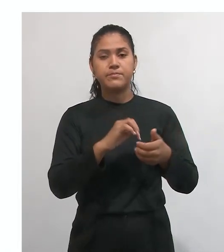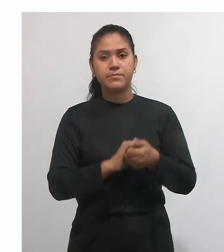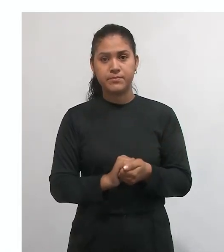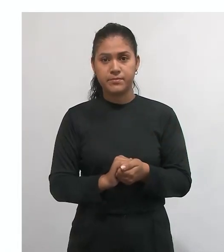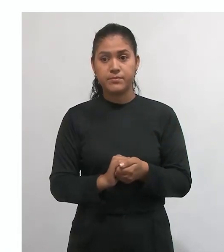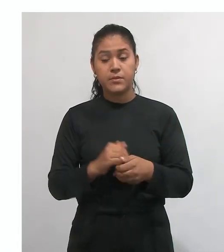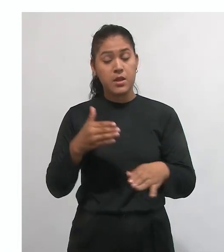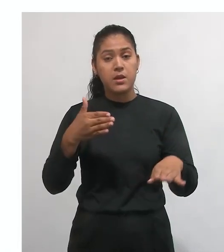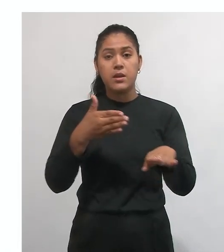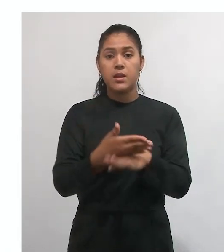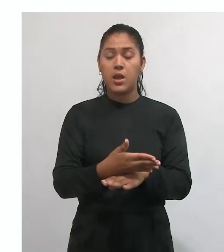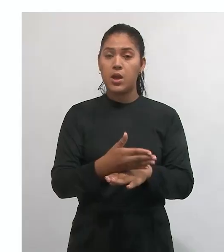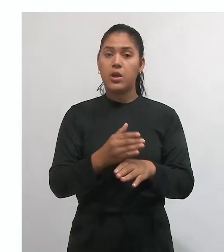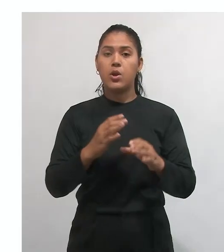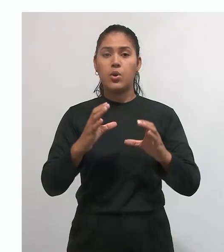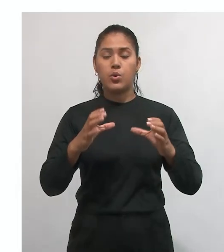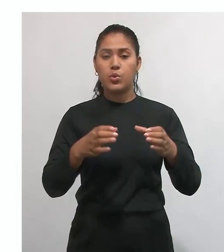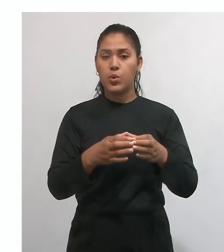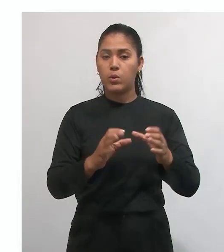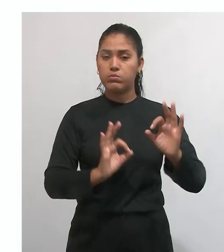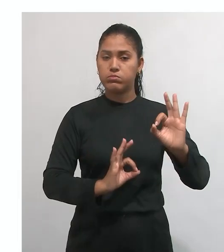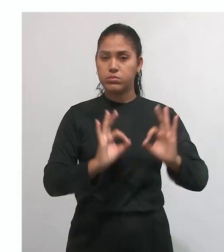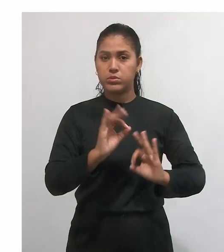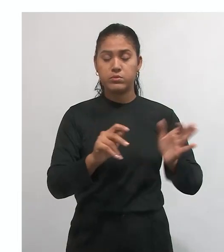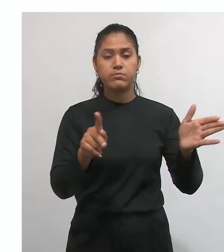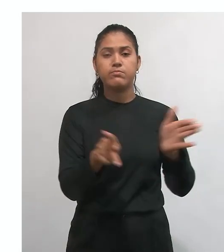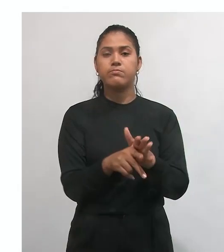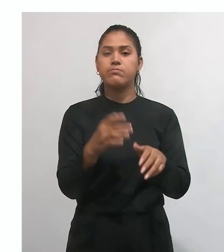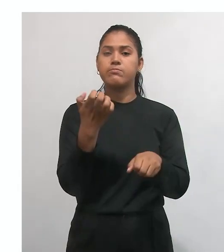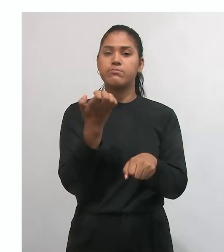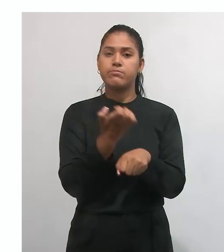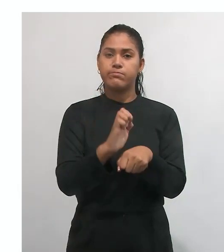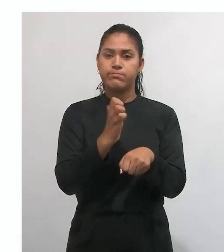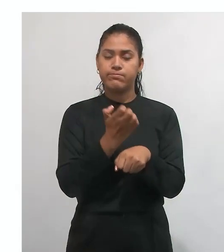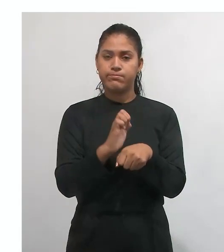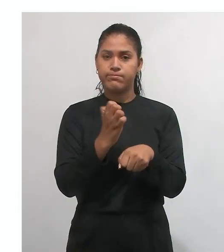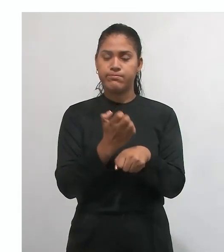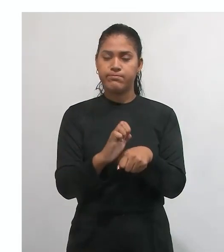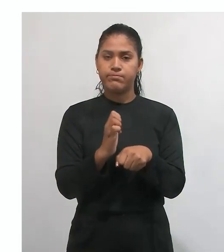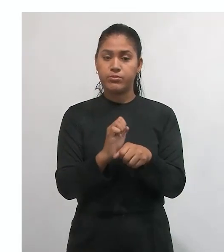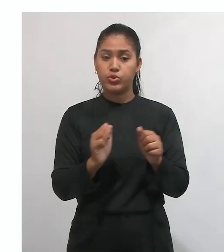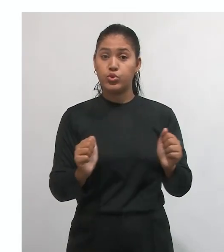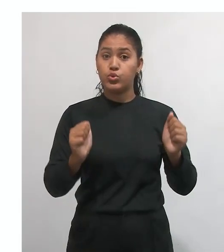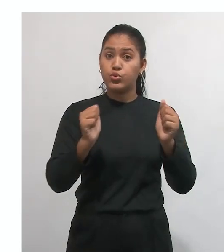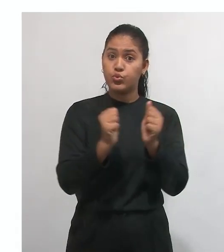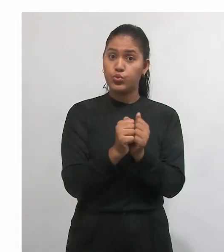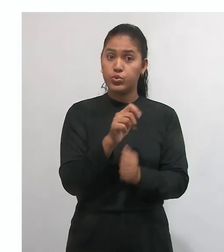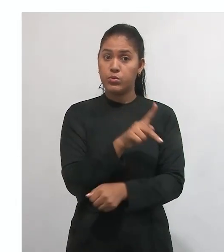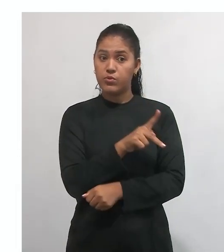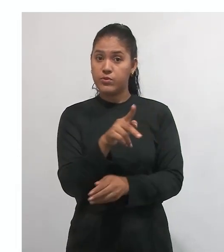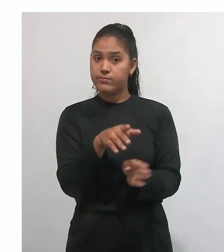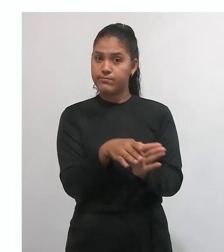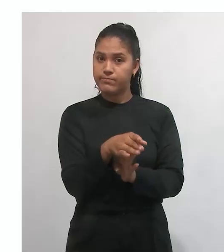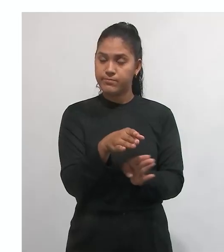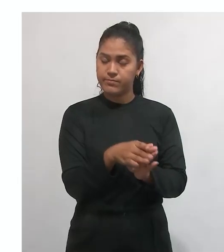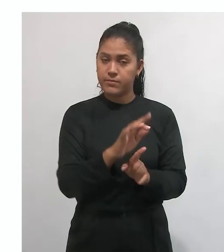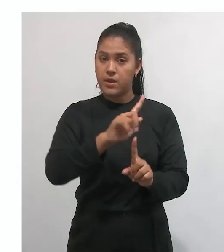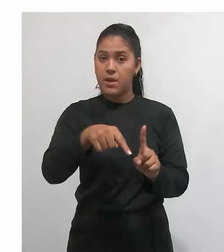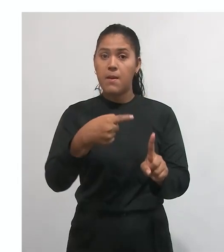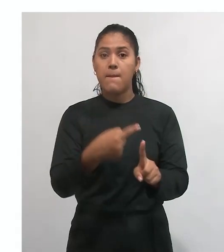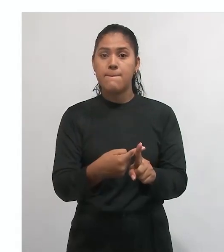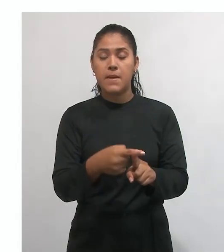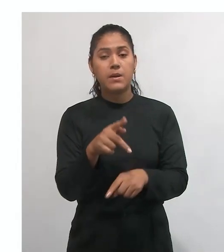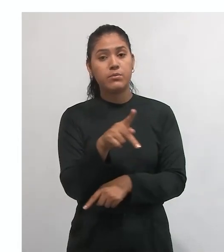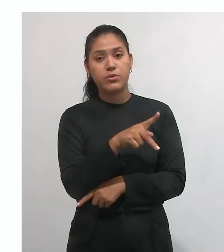participar da elaboração do plano de atividades que serão desempenhadas durante a realização do estágio, juntamente com o professor